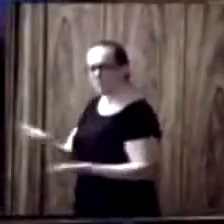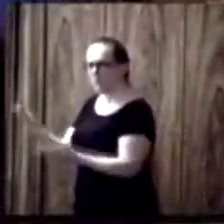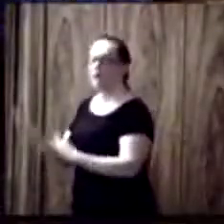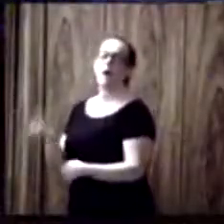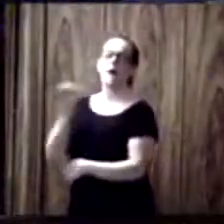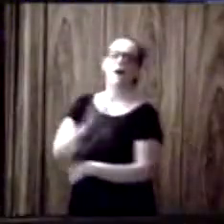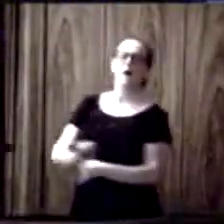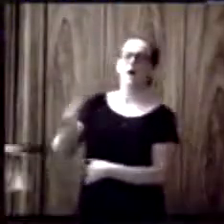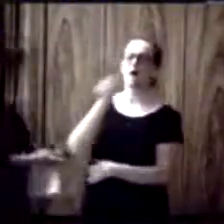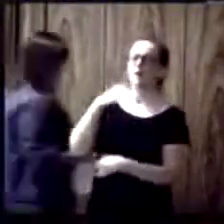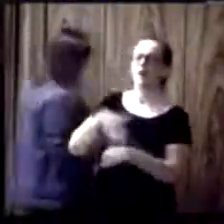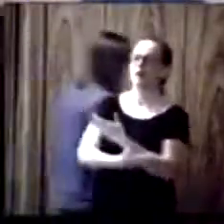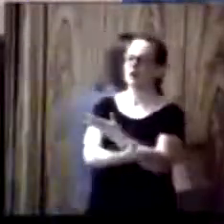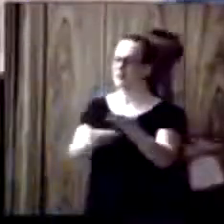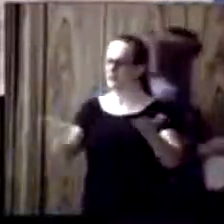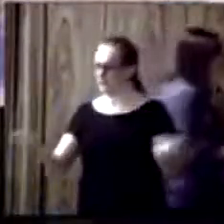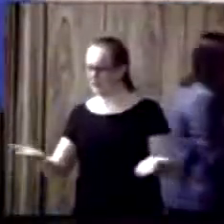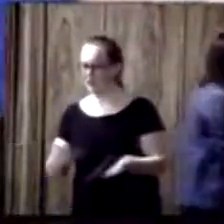Oi, pessoal.